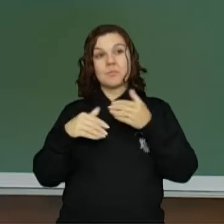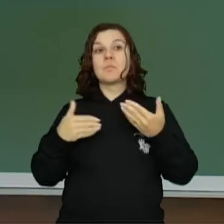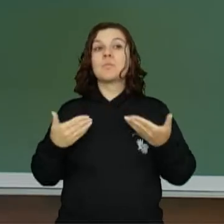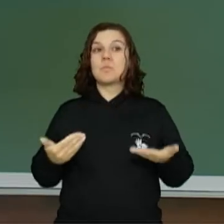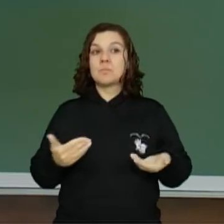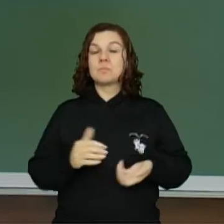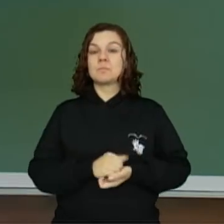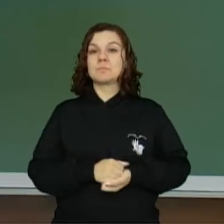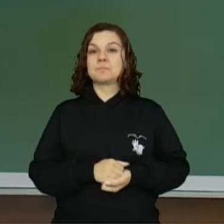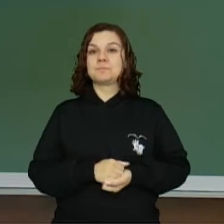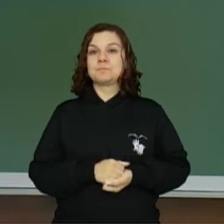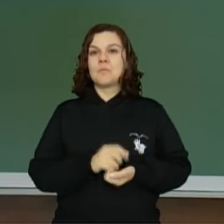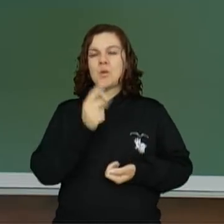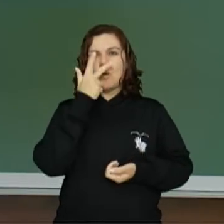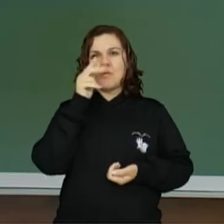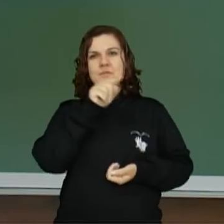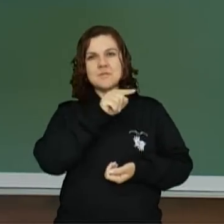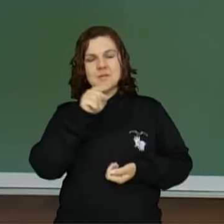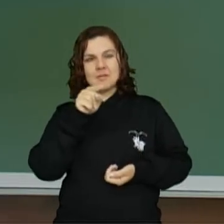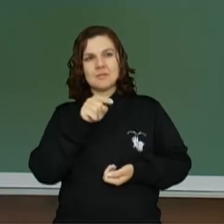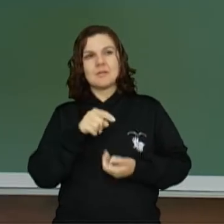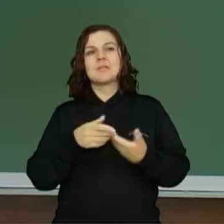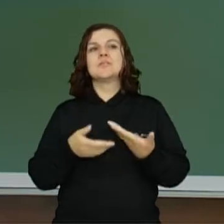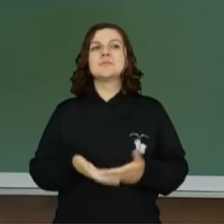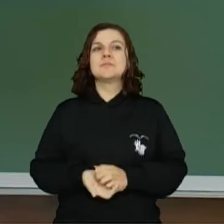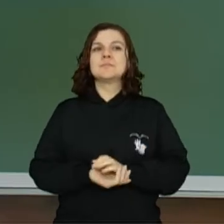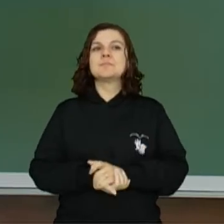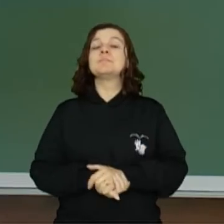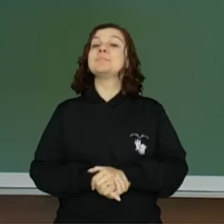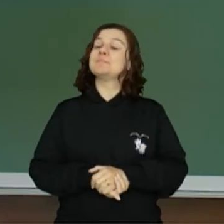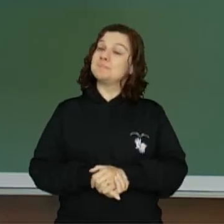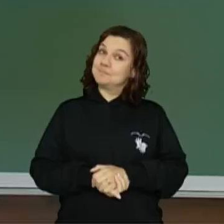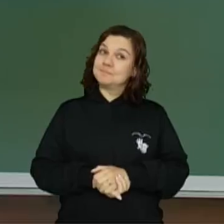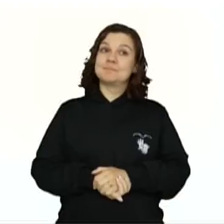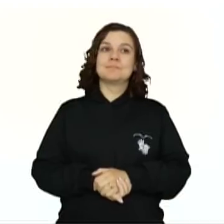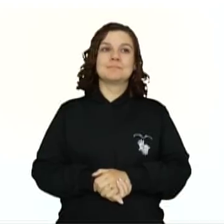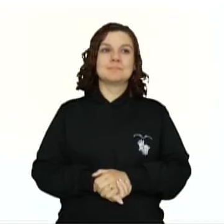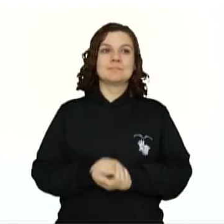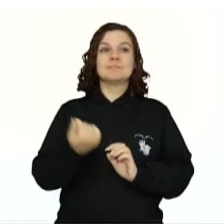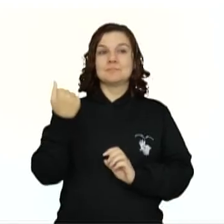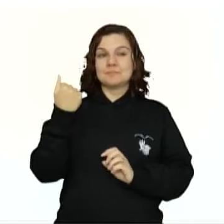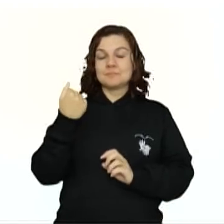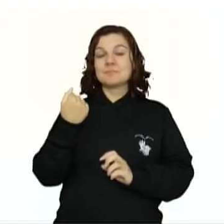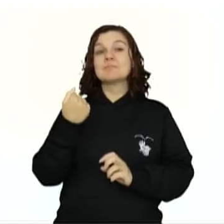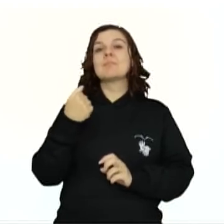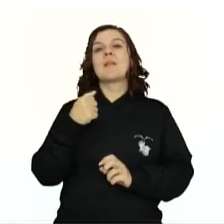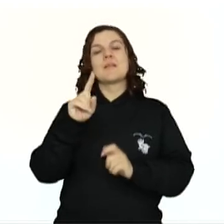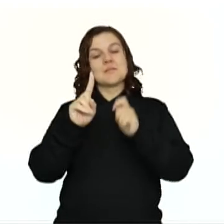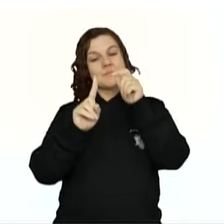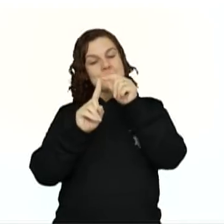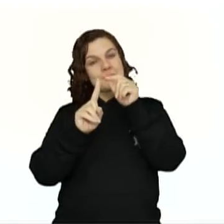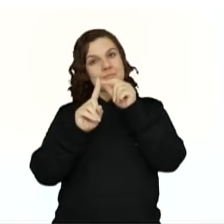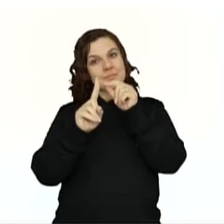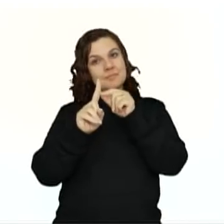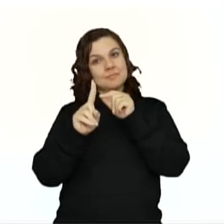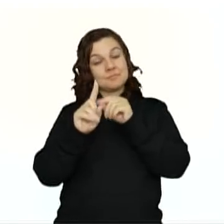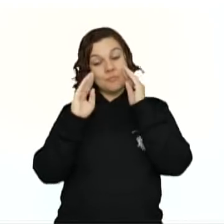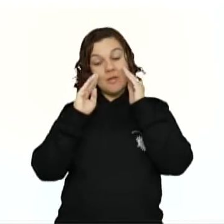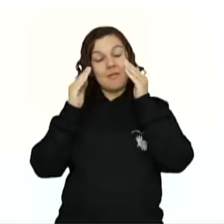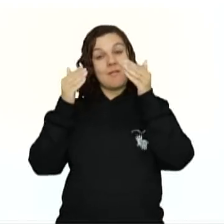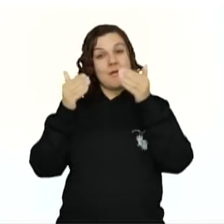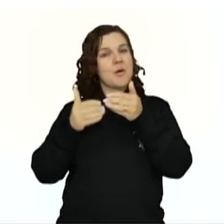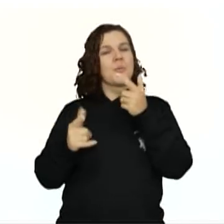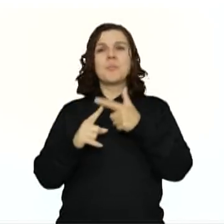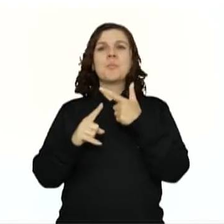especificativo. Qual que você deve ter marcado? Vamos lá? Aposto